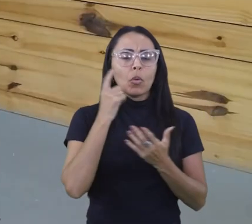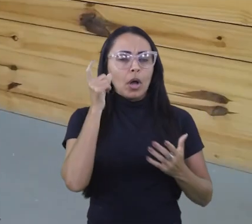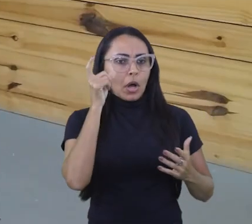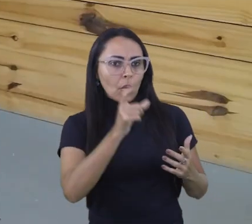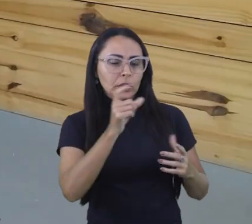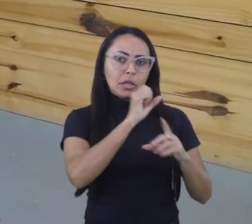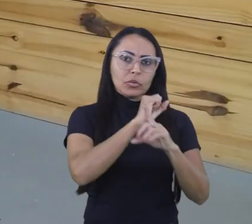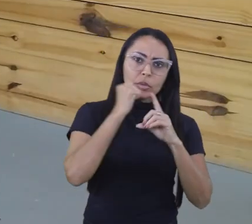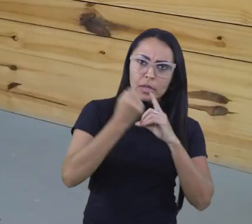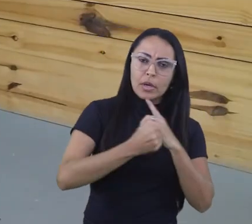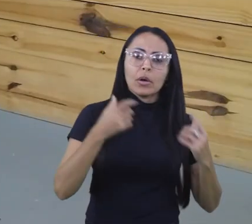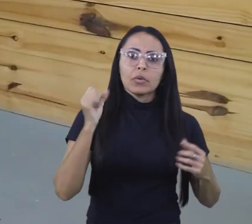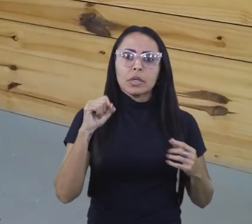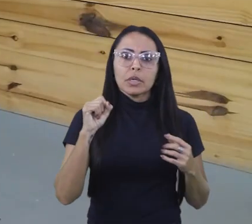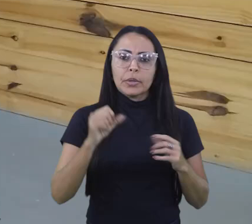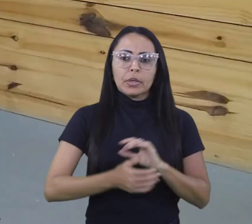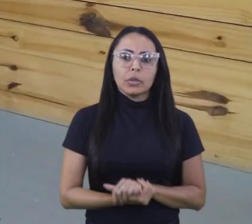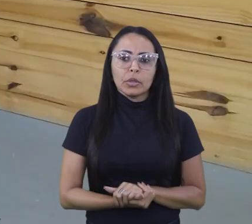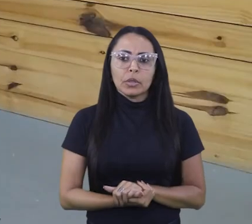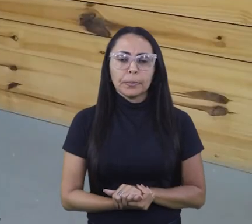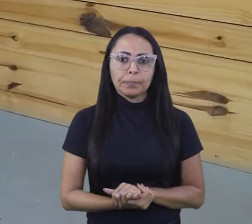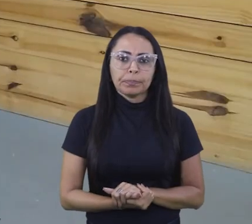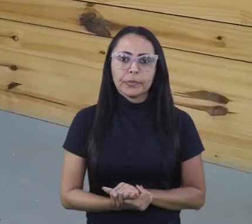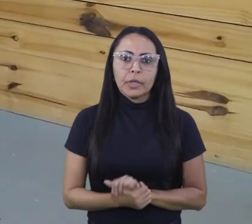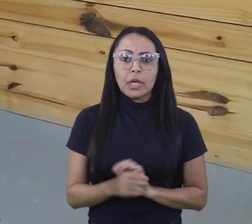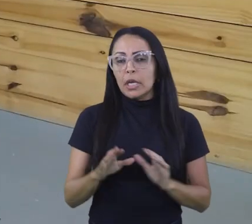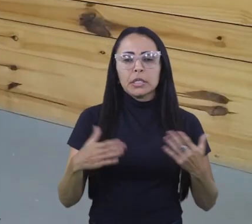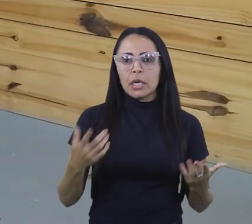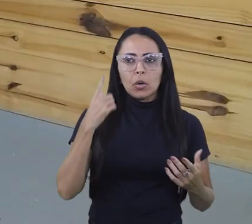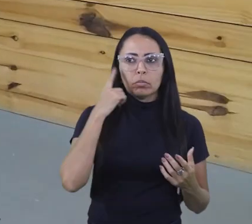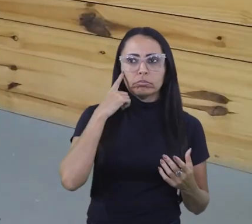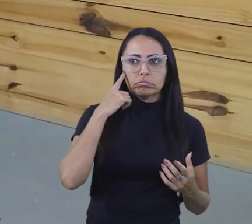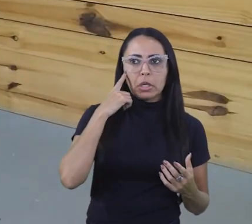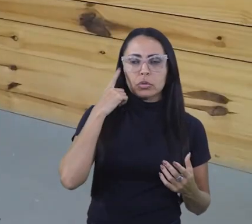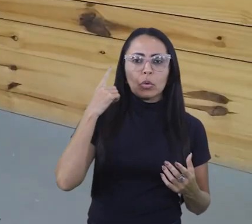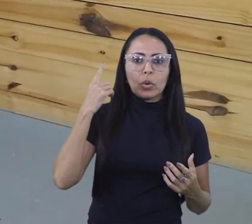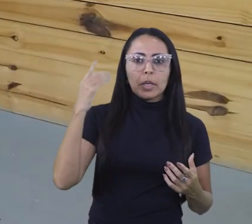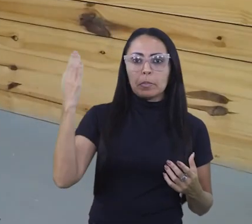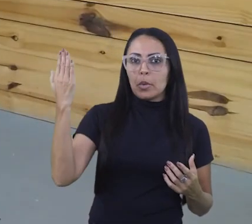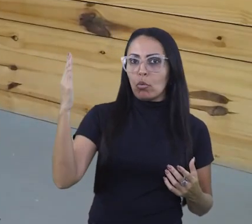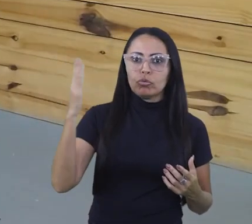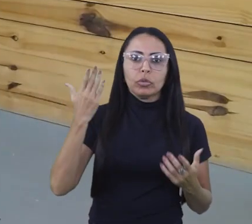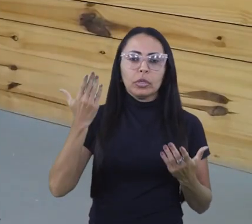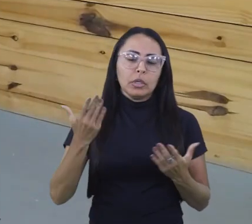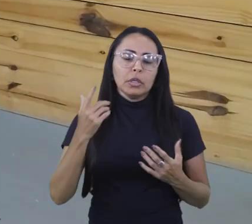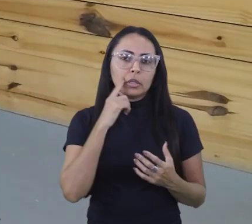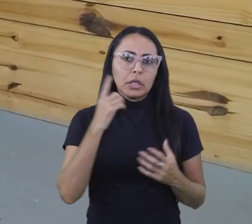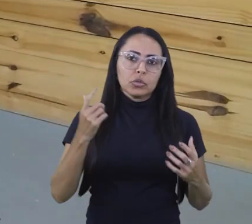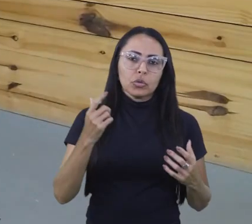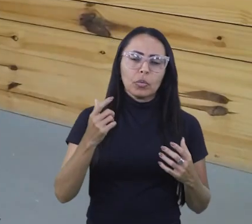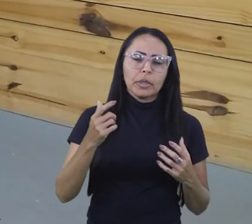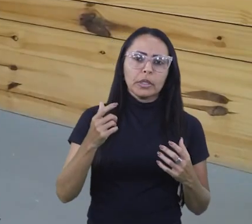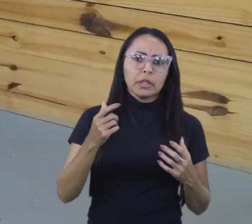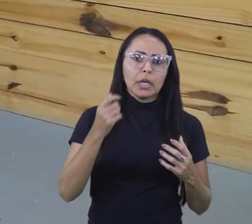aquele livro está tratando, e não para uma questão de biologia, de plantas, então mais sobre as raízes.